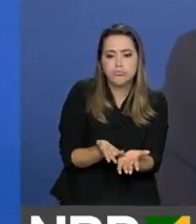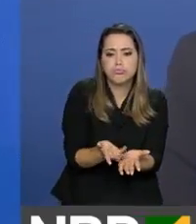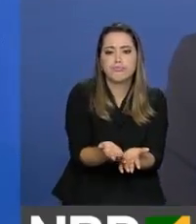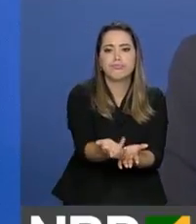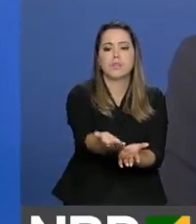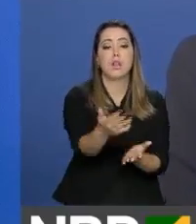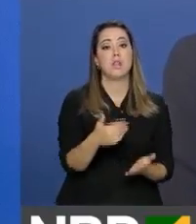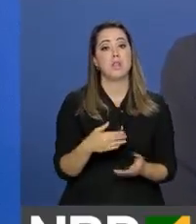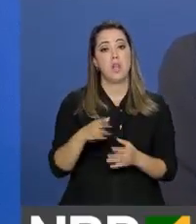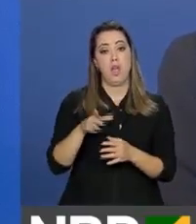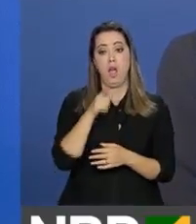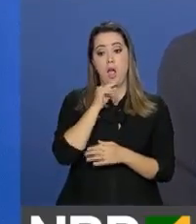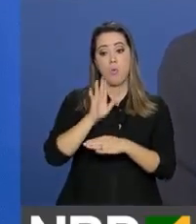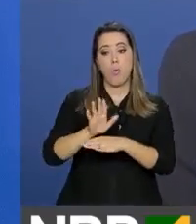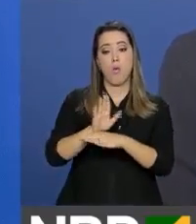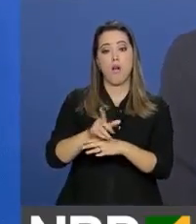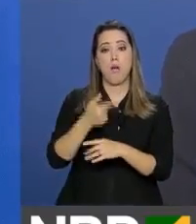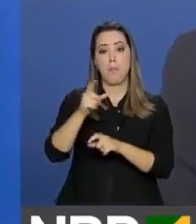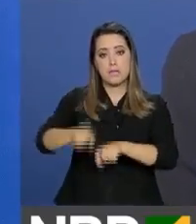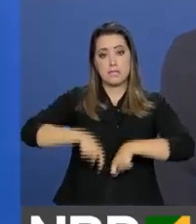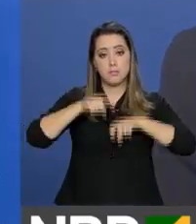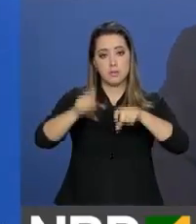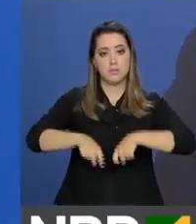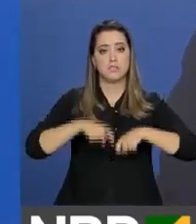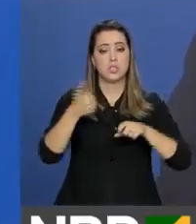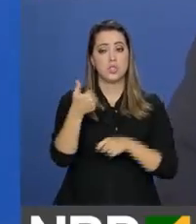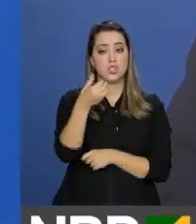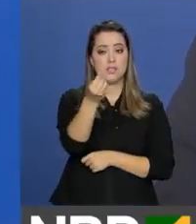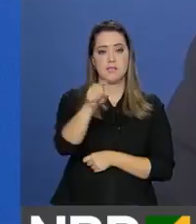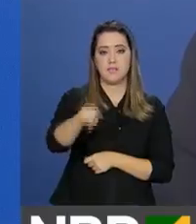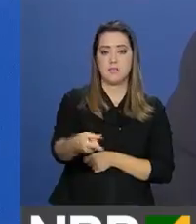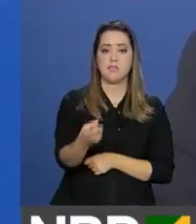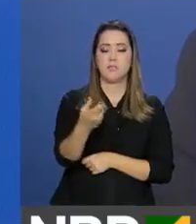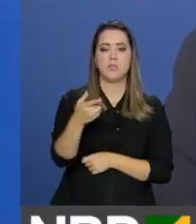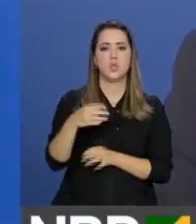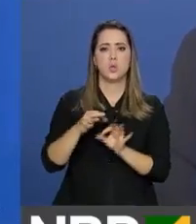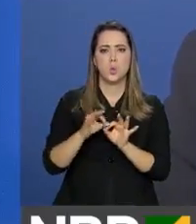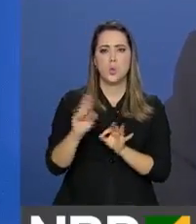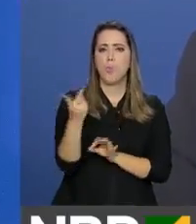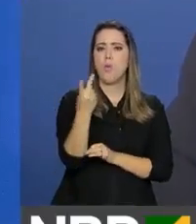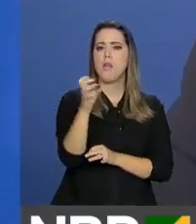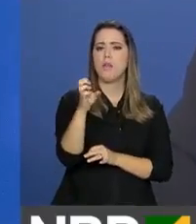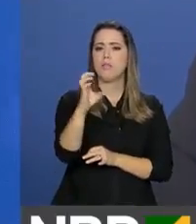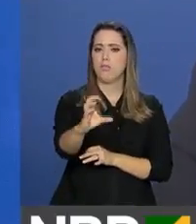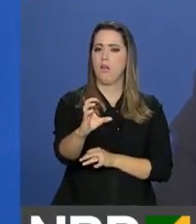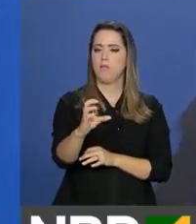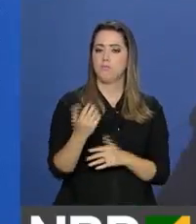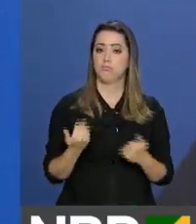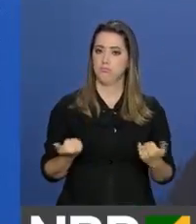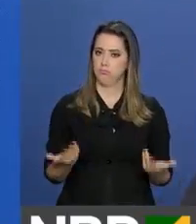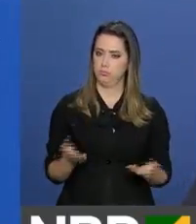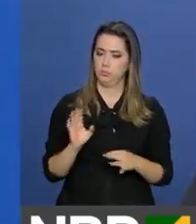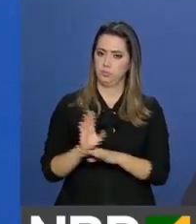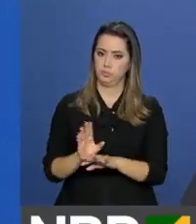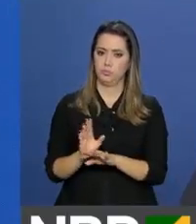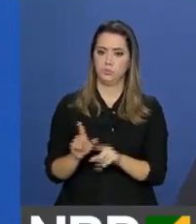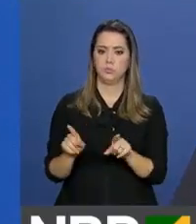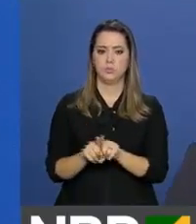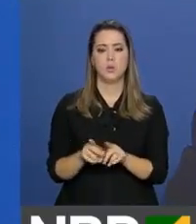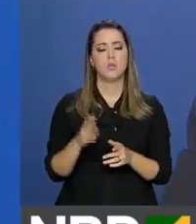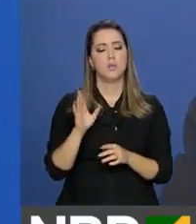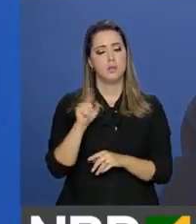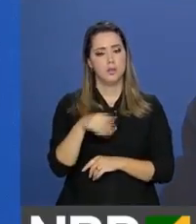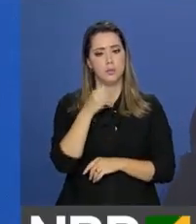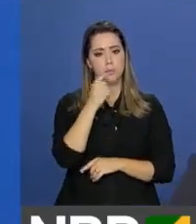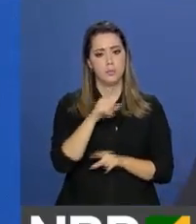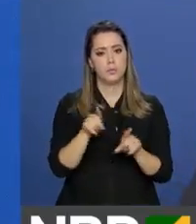16.500 hectares, alimentando naturalmente cerca de milhares de famílias. Projeto de irrigação, que acaba